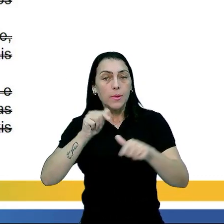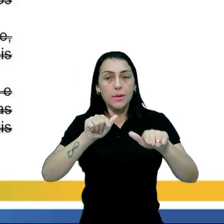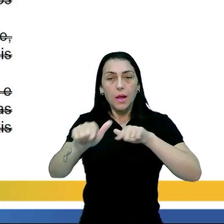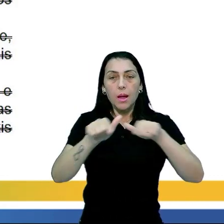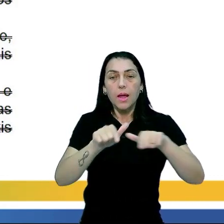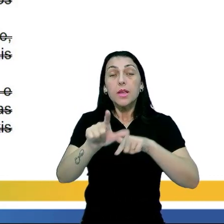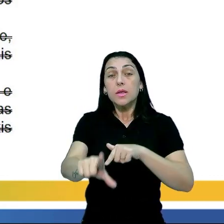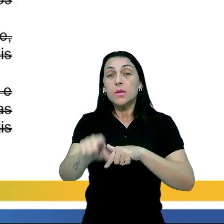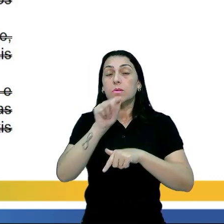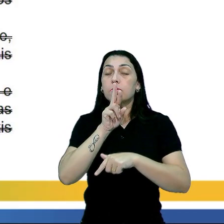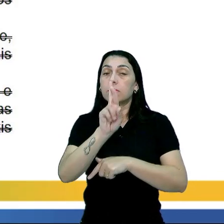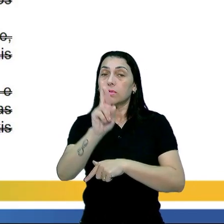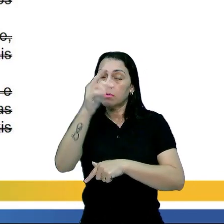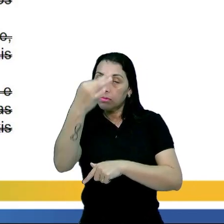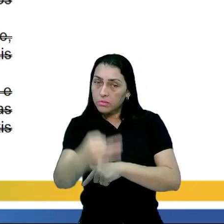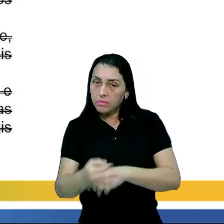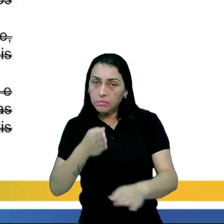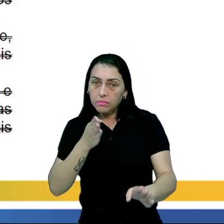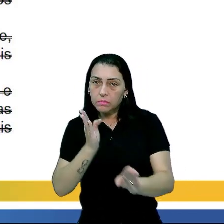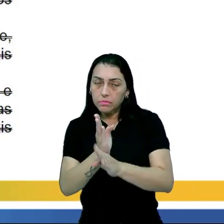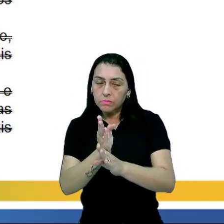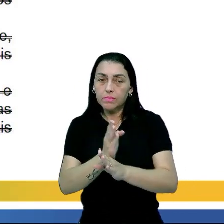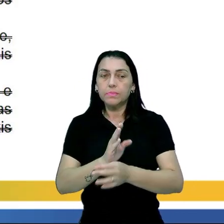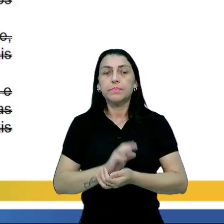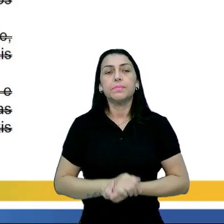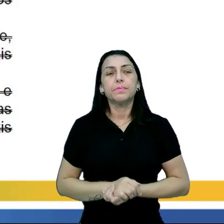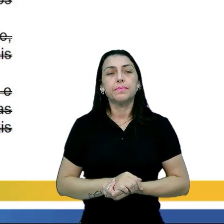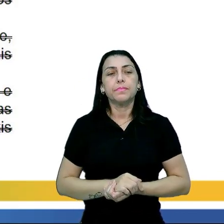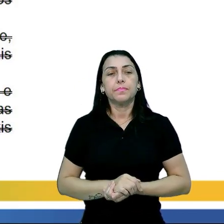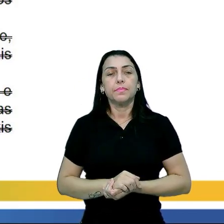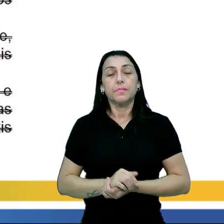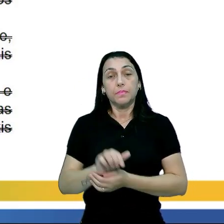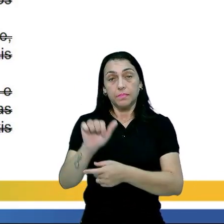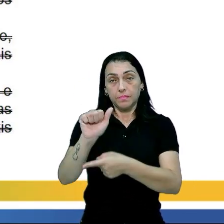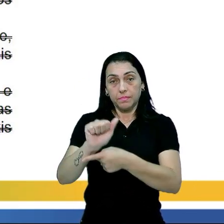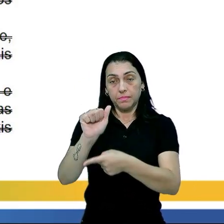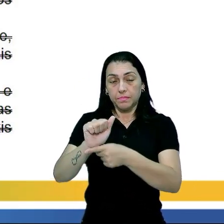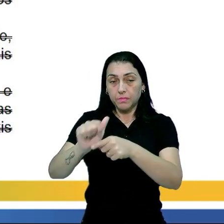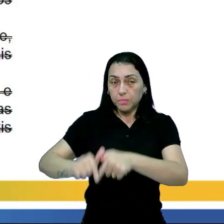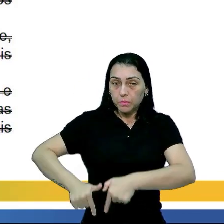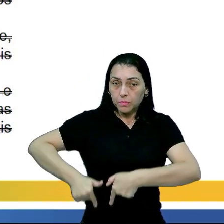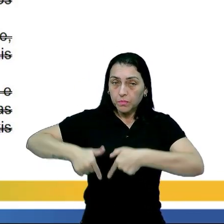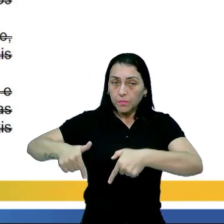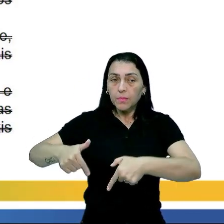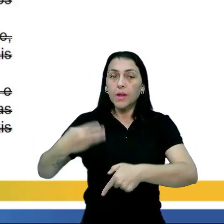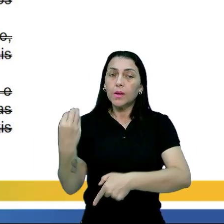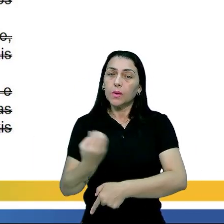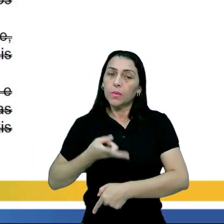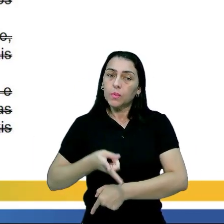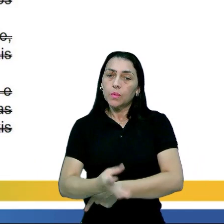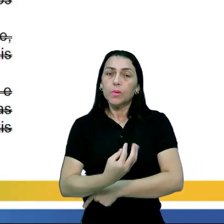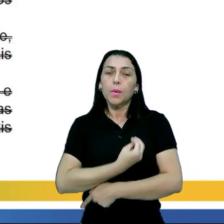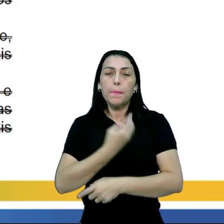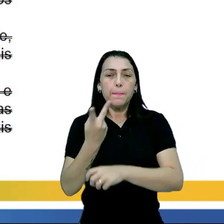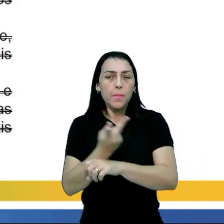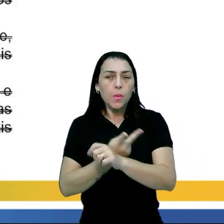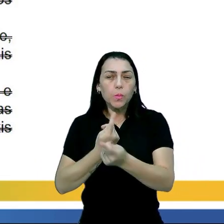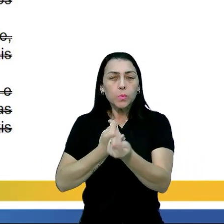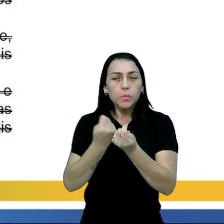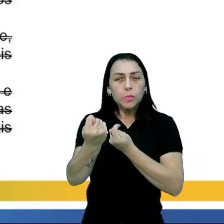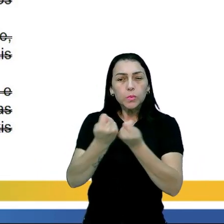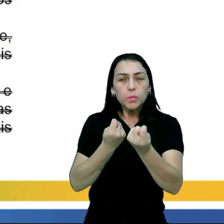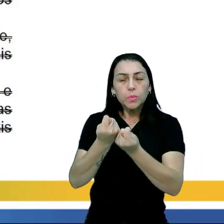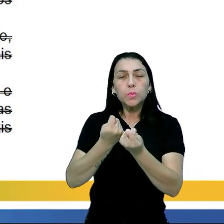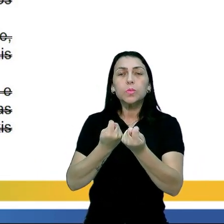trabalho, assinale, identifique a alternativa correta. Letra A. Na luta pela sobrevivência ou